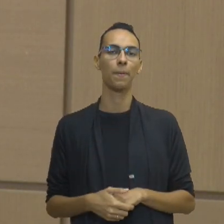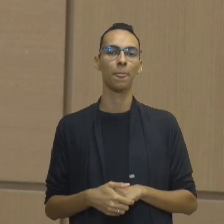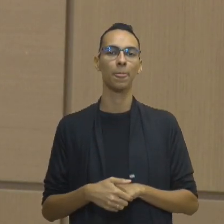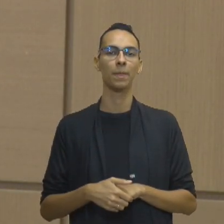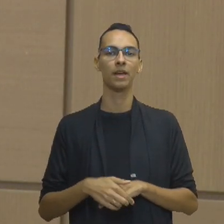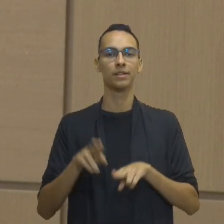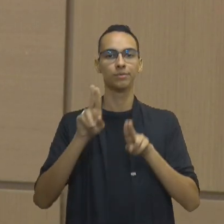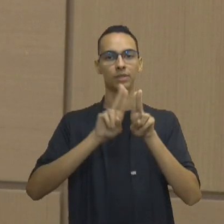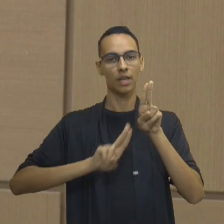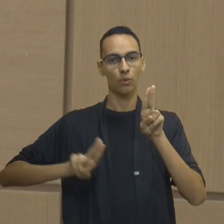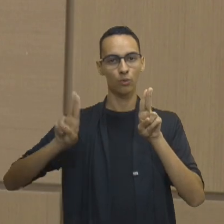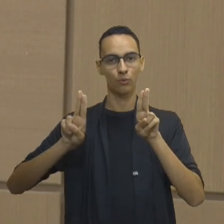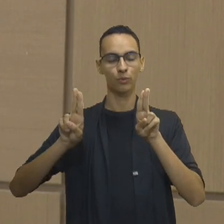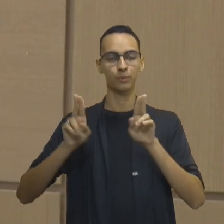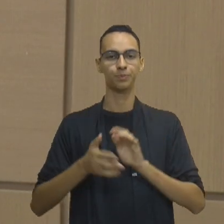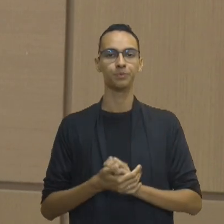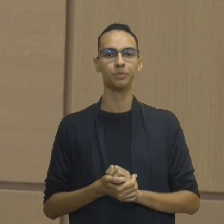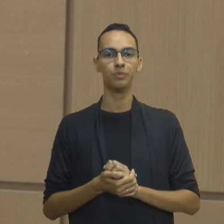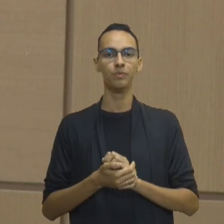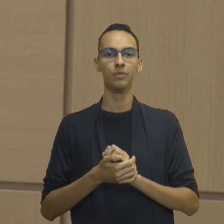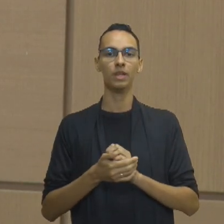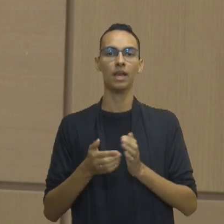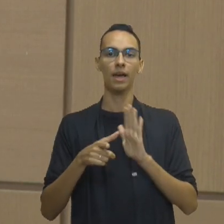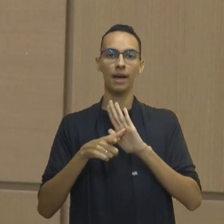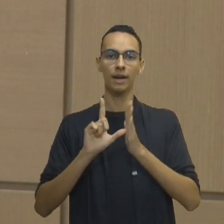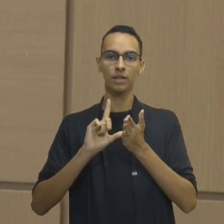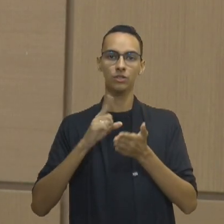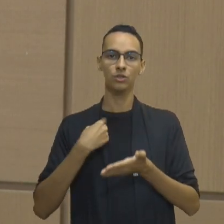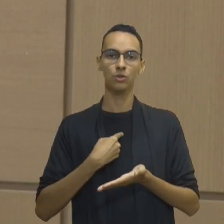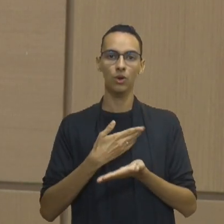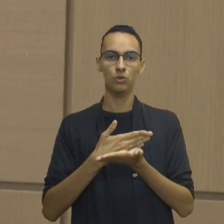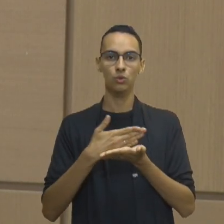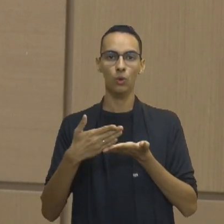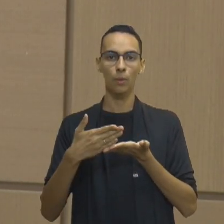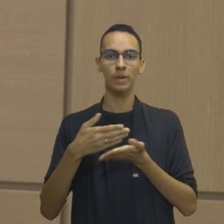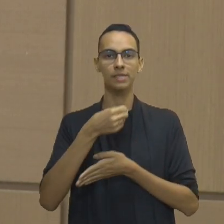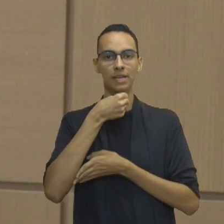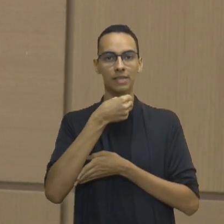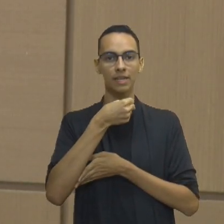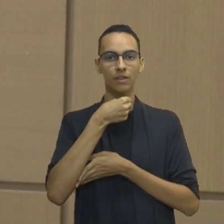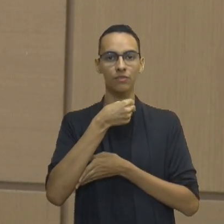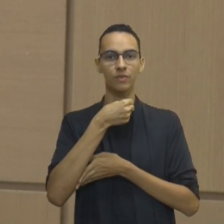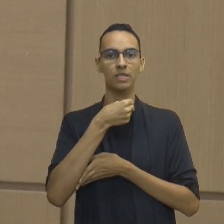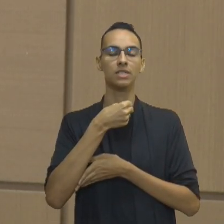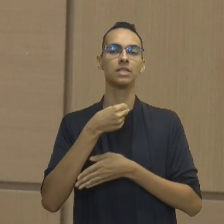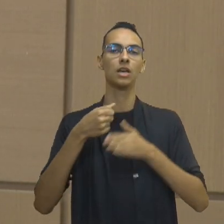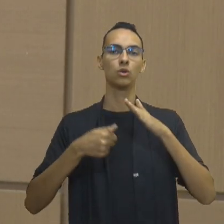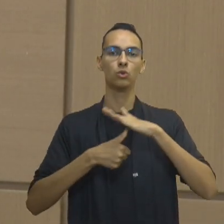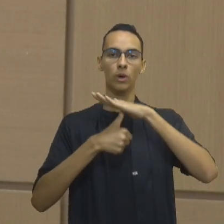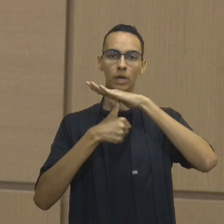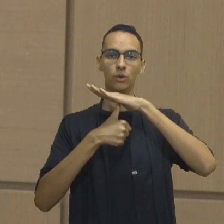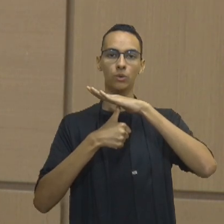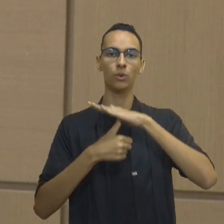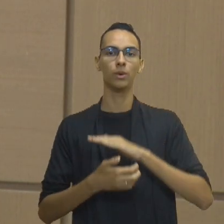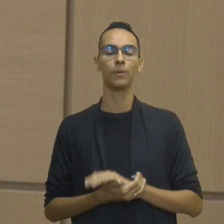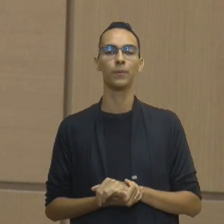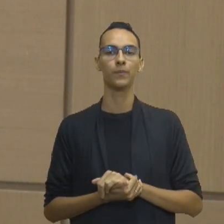Eu queria, antes de iniciarmos a entrevista, o pronunciamento do reitor, explicar